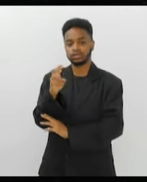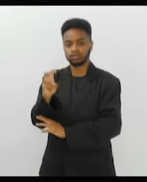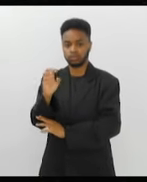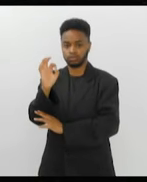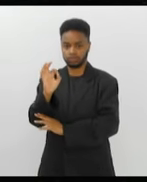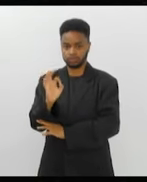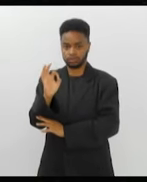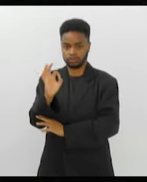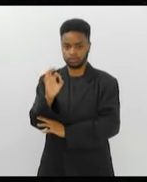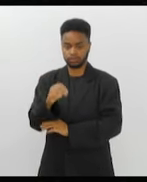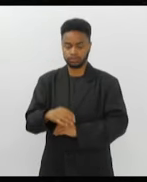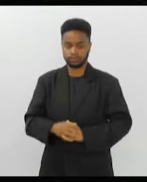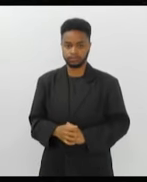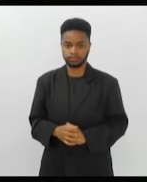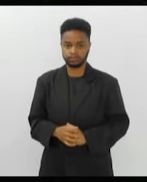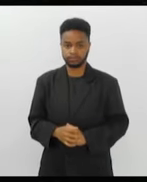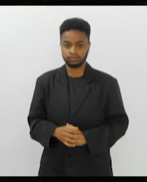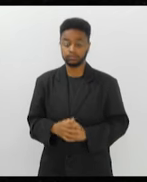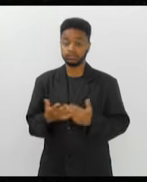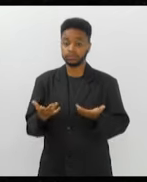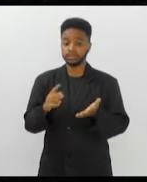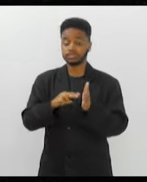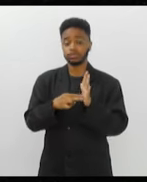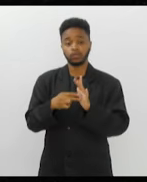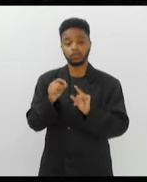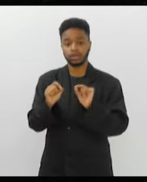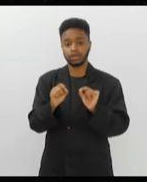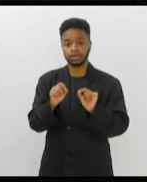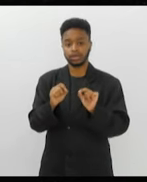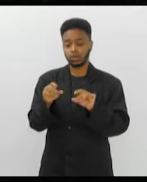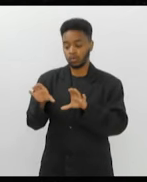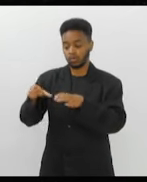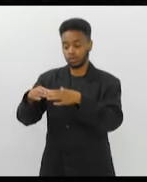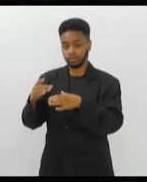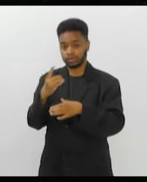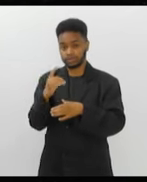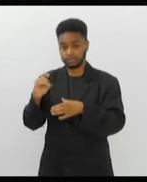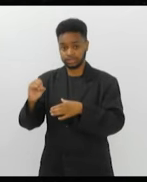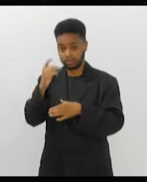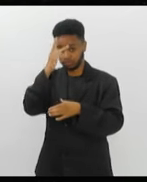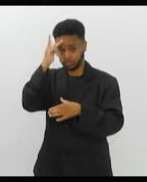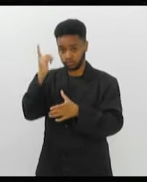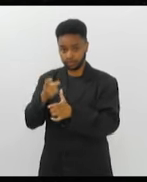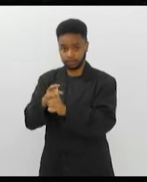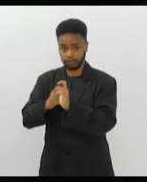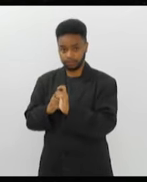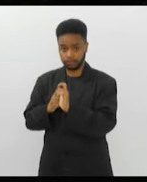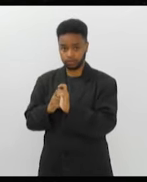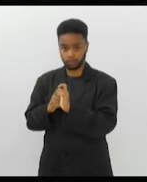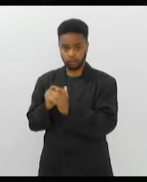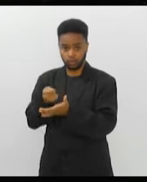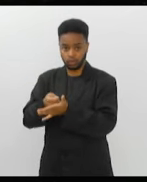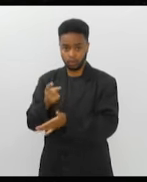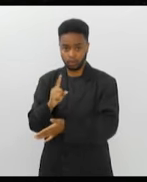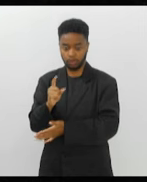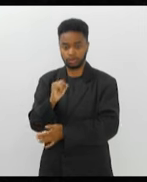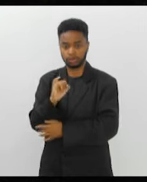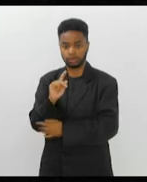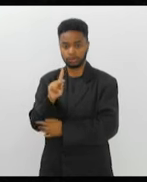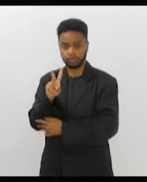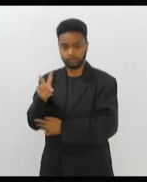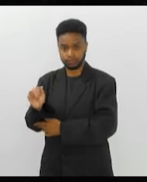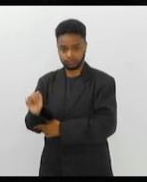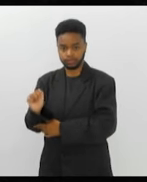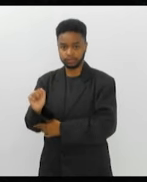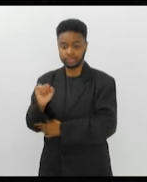35%. Isso quer dizer que cada 100 pessoas que estejam devendo IPVA, cada